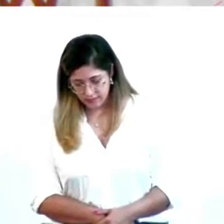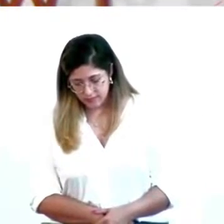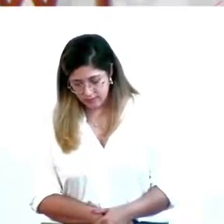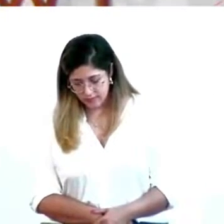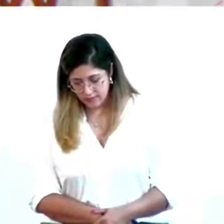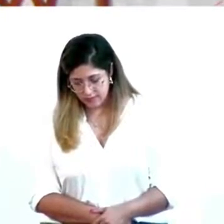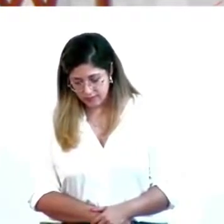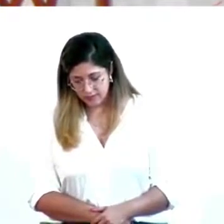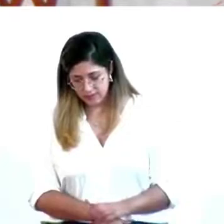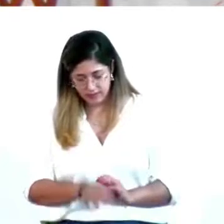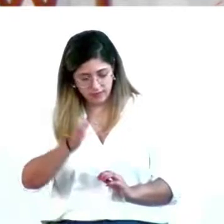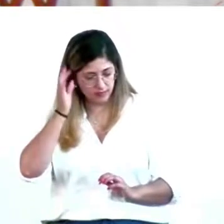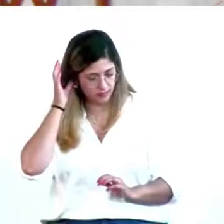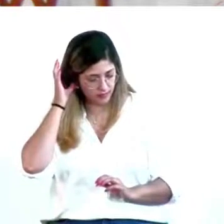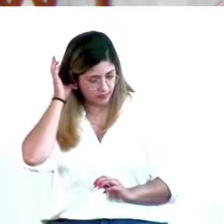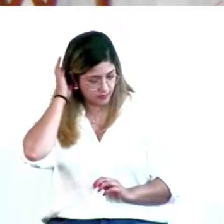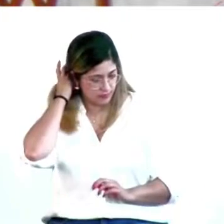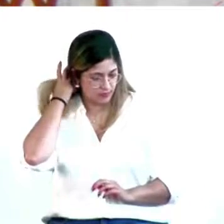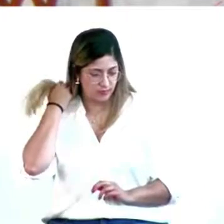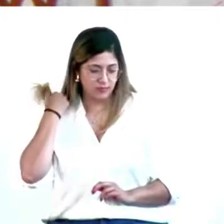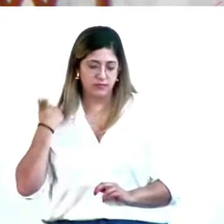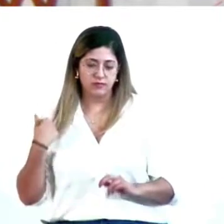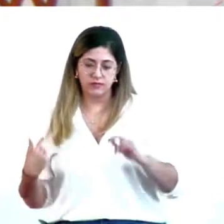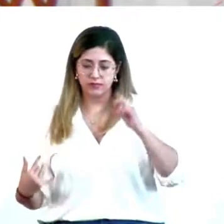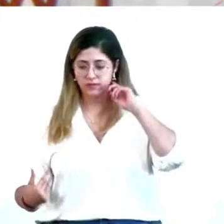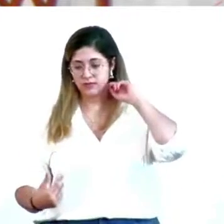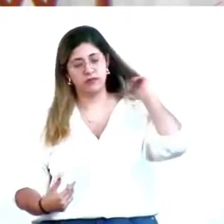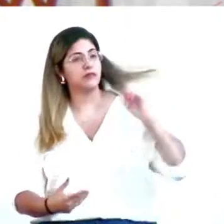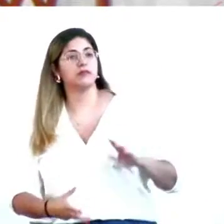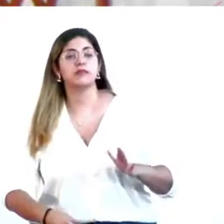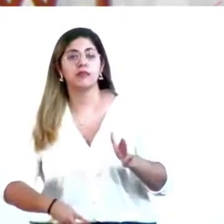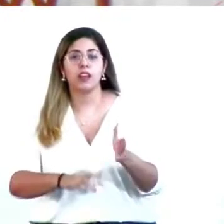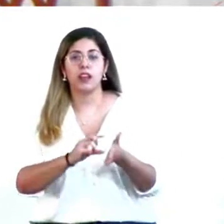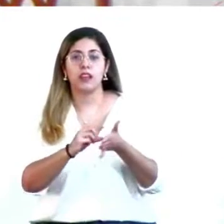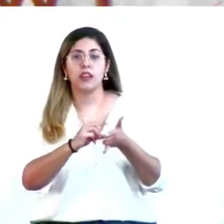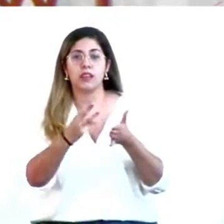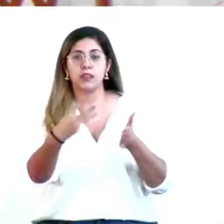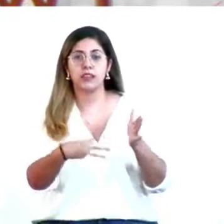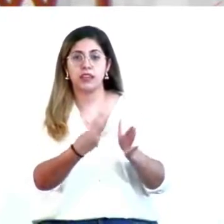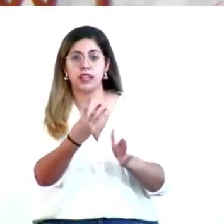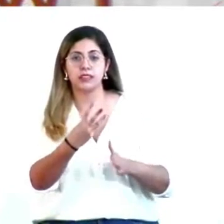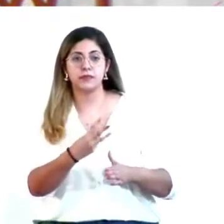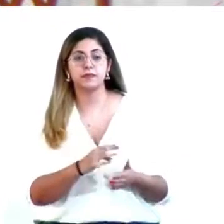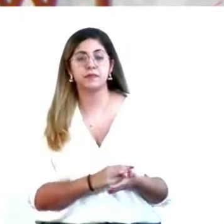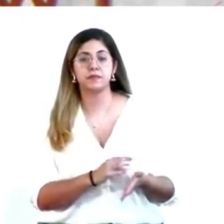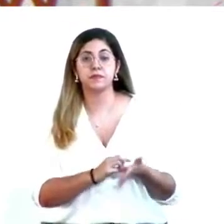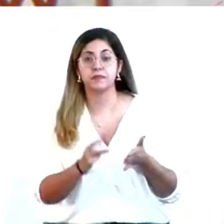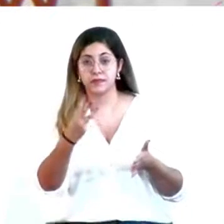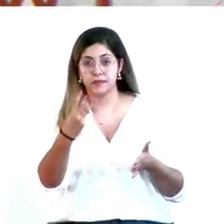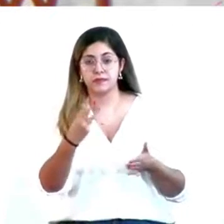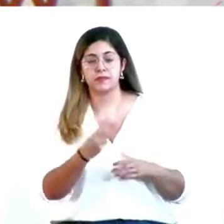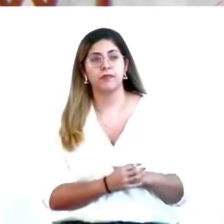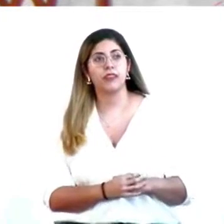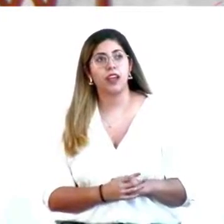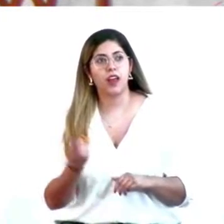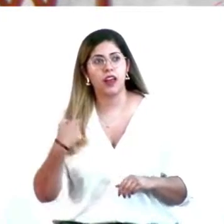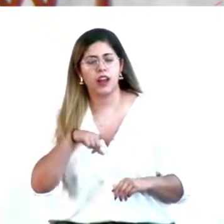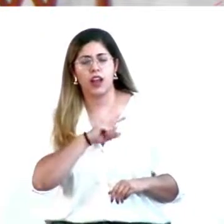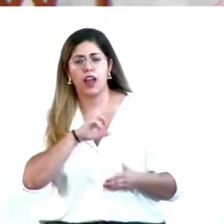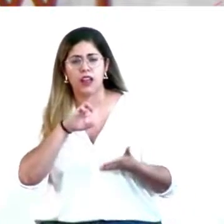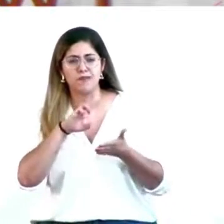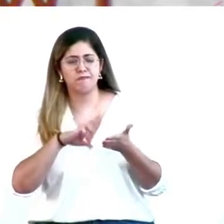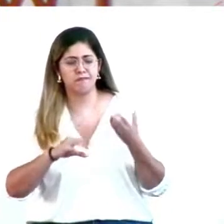demais práticas pecaminosas, insistindo para que mesmo diante de tanta